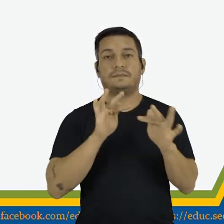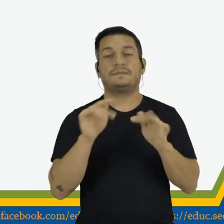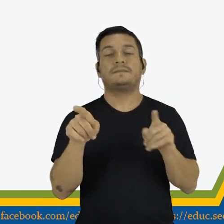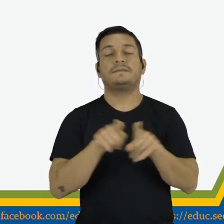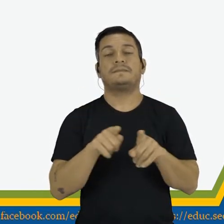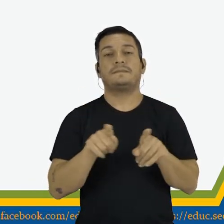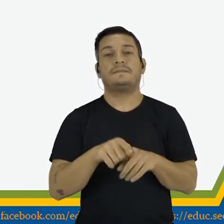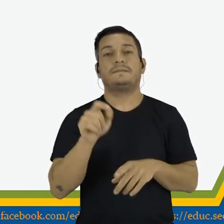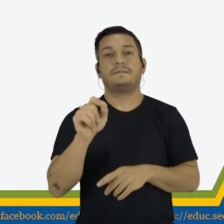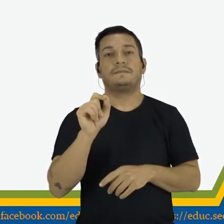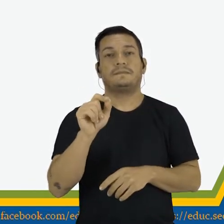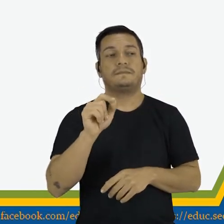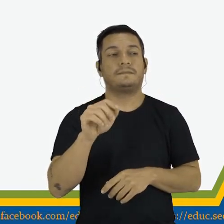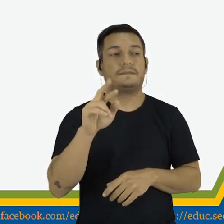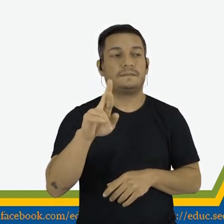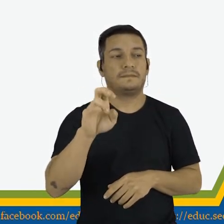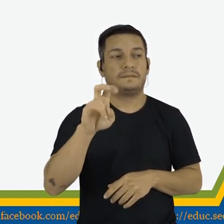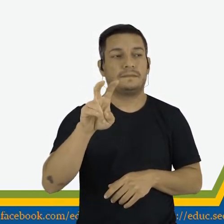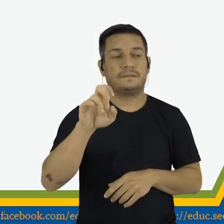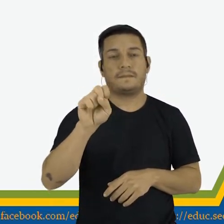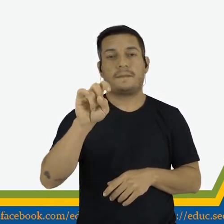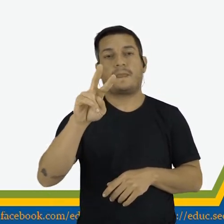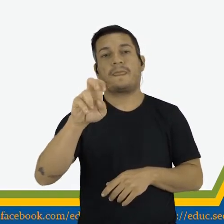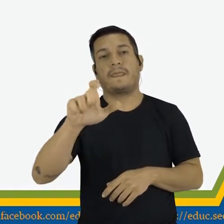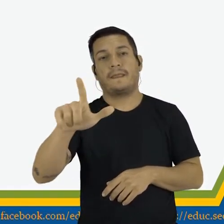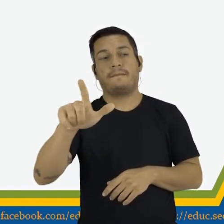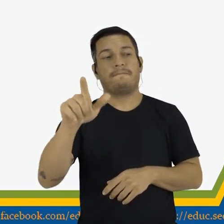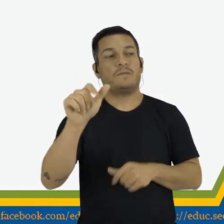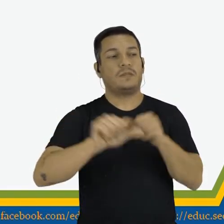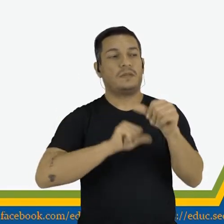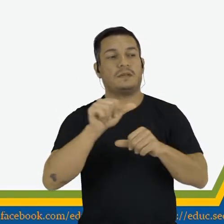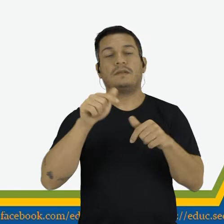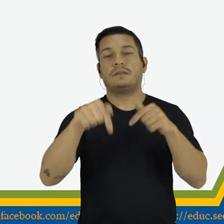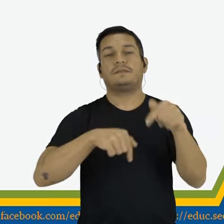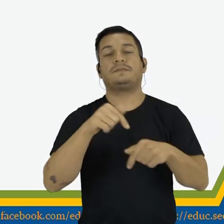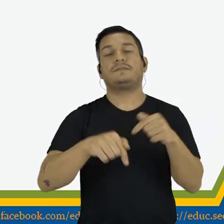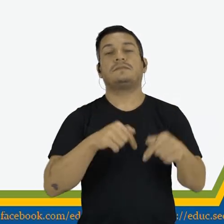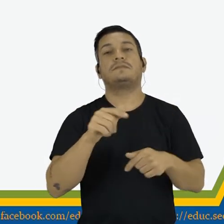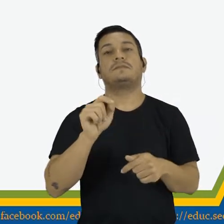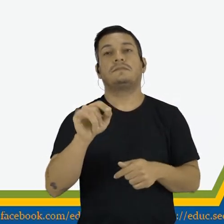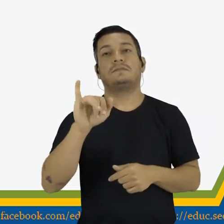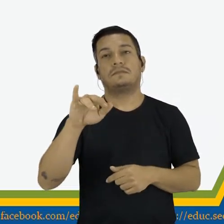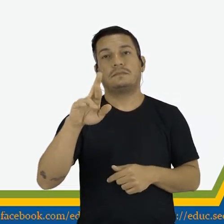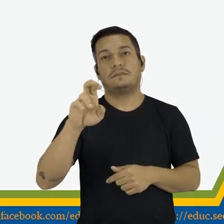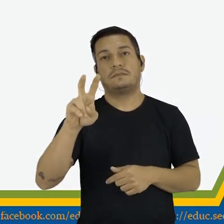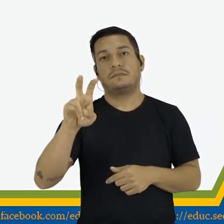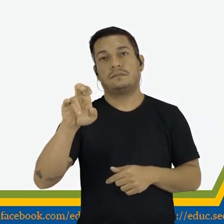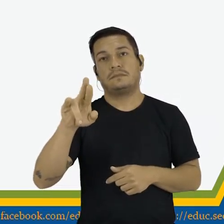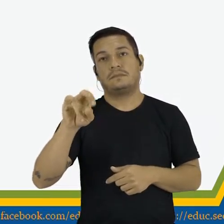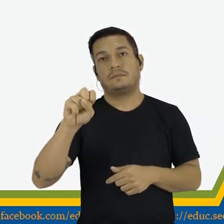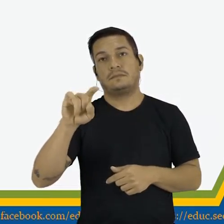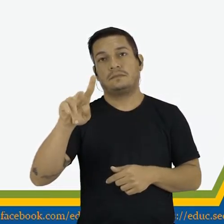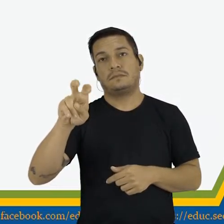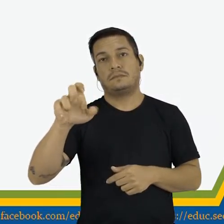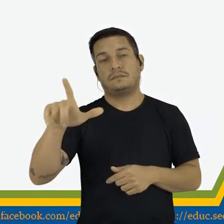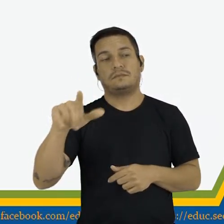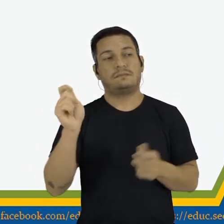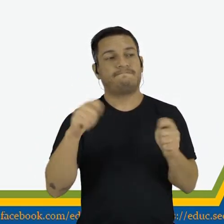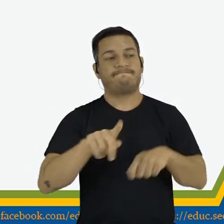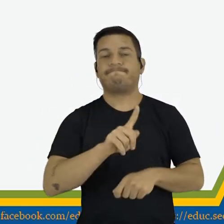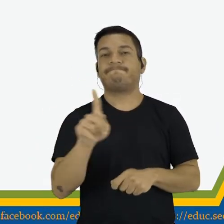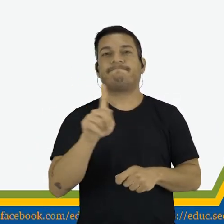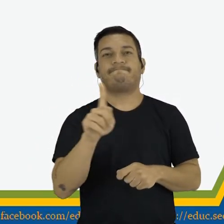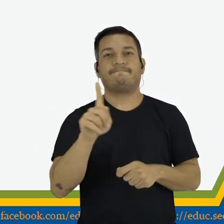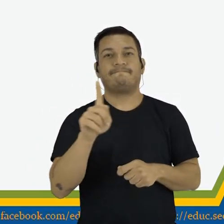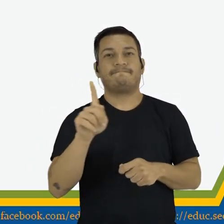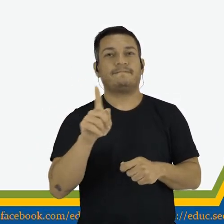são transformações reversíveis e as transformações químicas são transformações irreversíveis, ou seja, não é